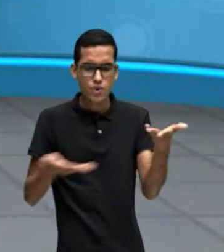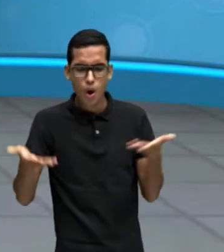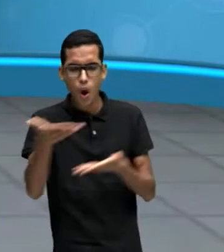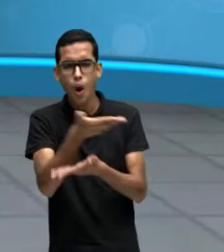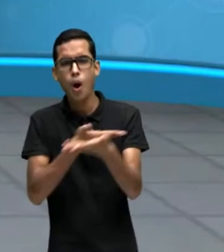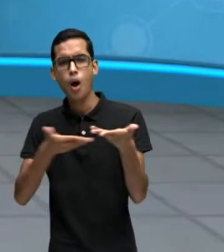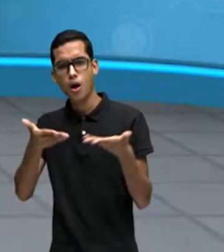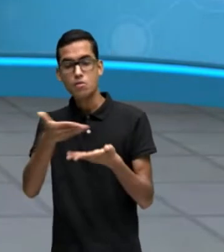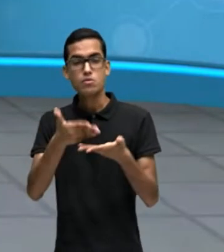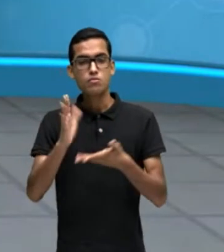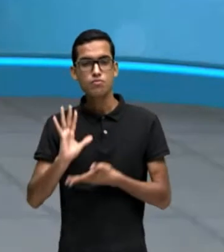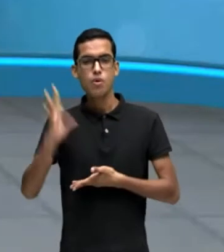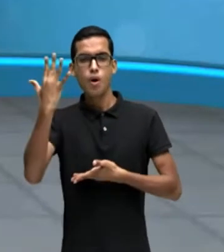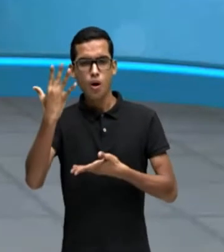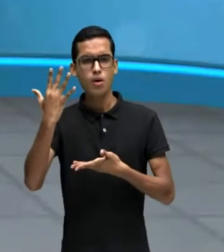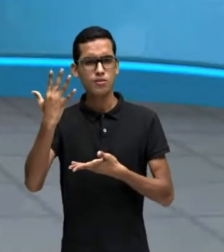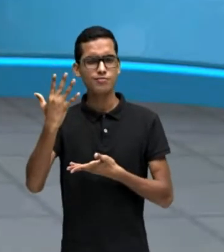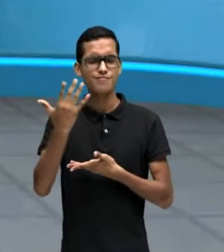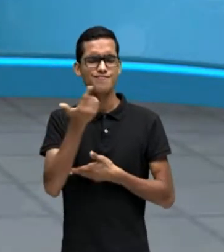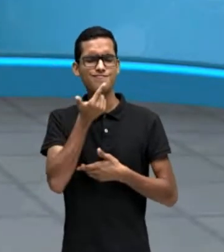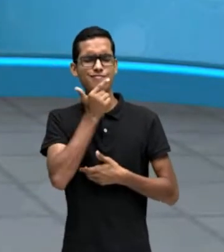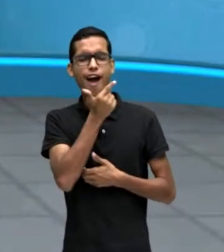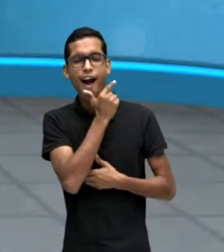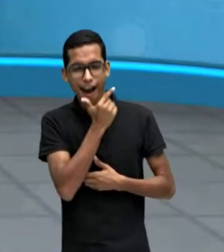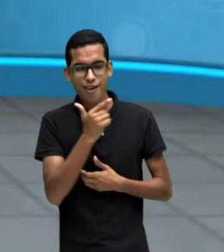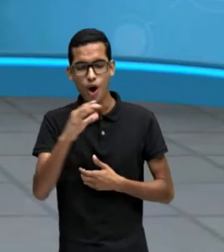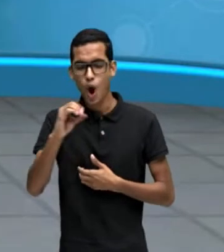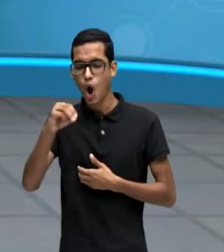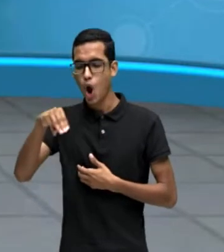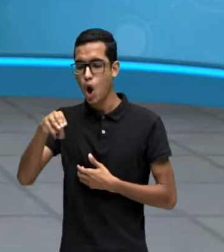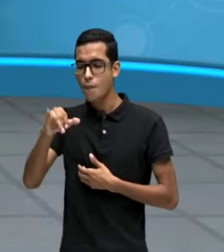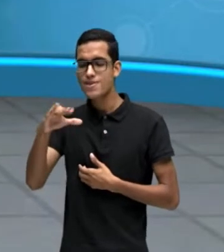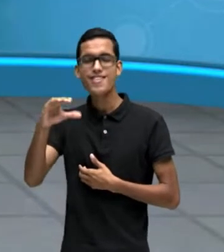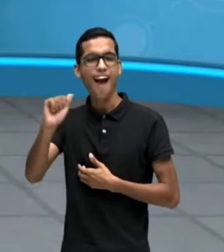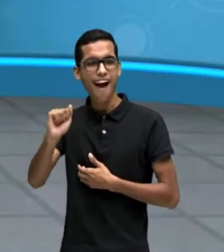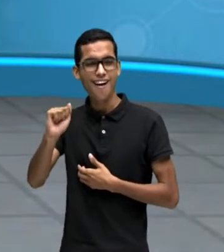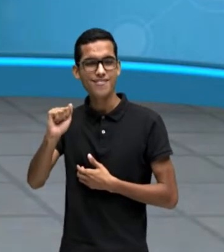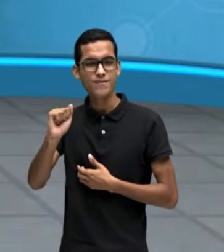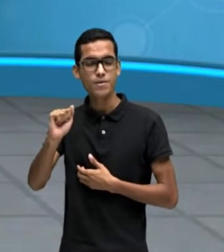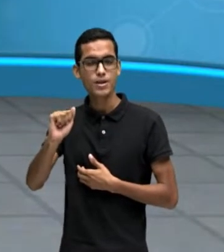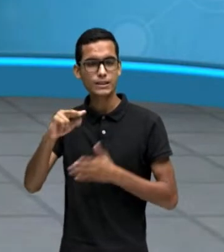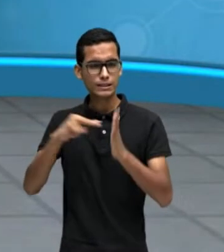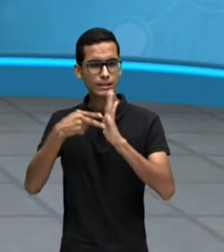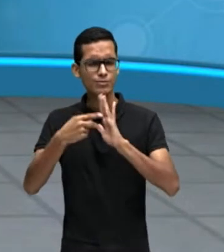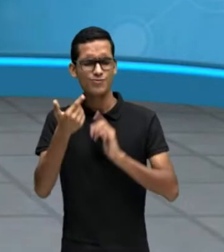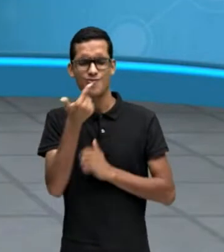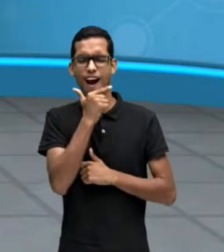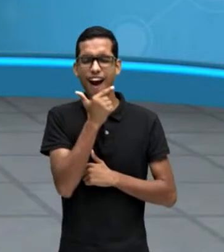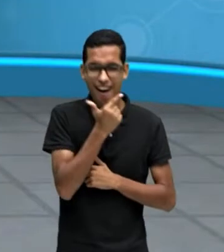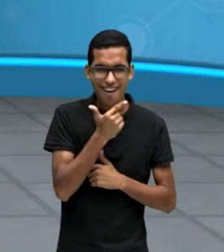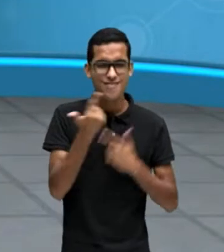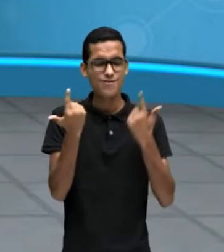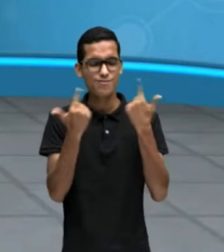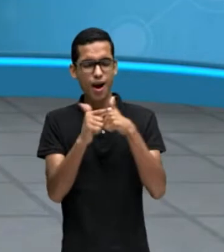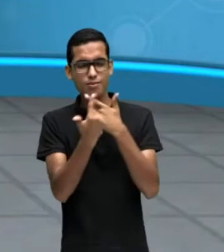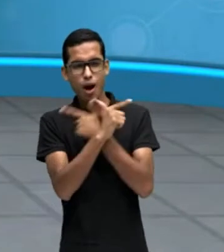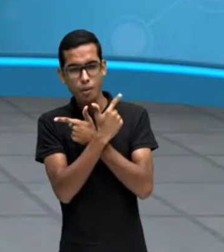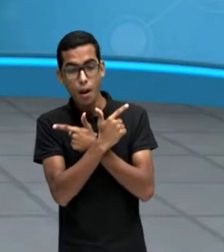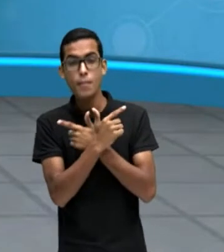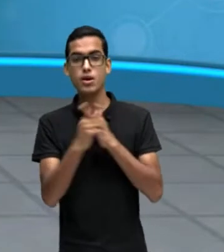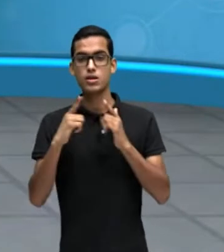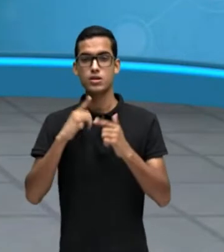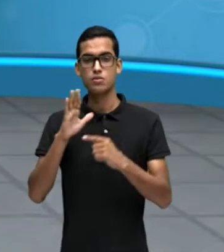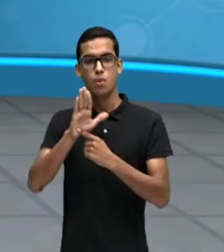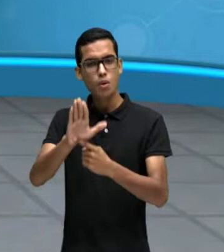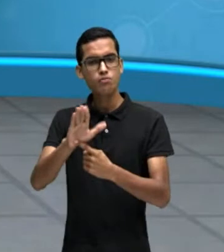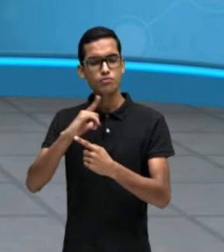aquelas situações cômicas, né, engraçadas. Então a comédia ela tem esse poder de trazer, né, o espectador para